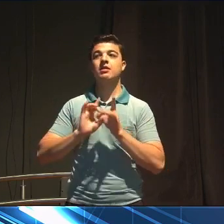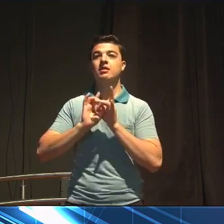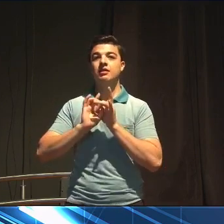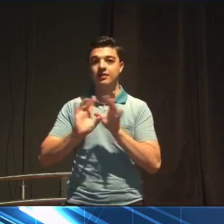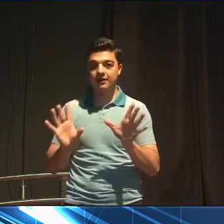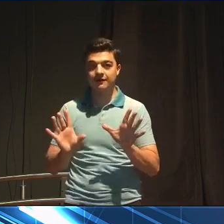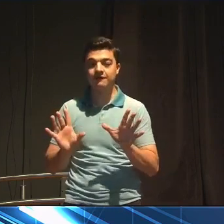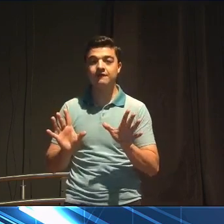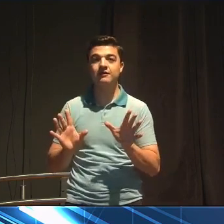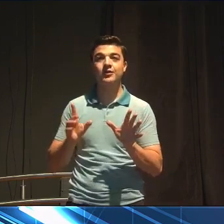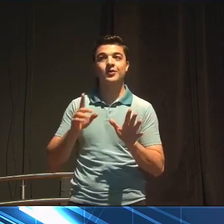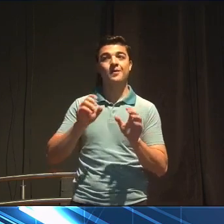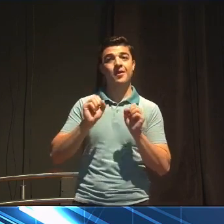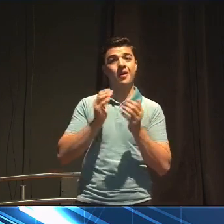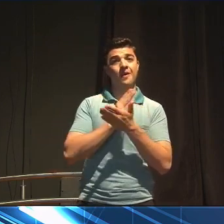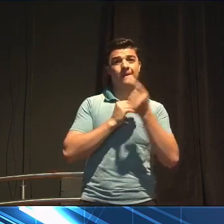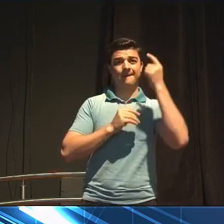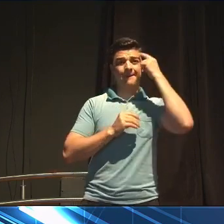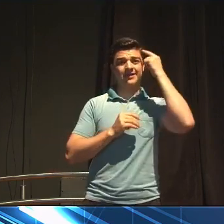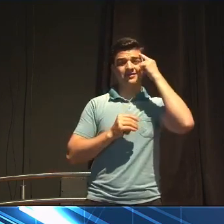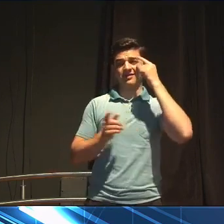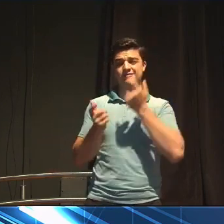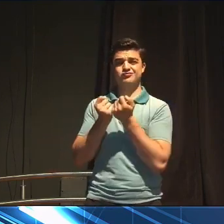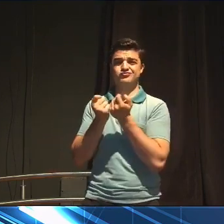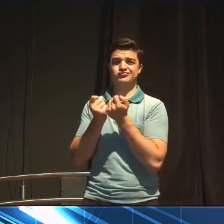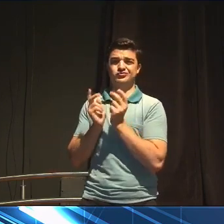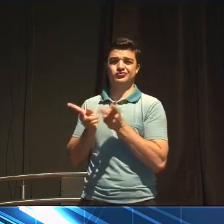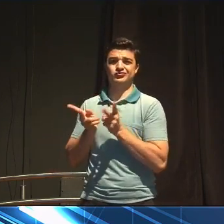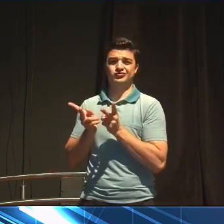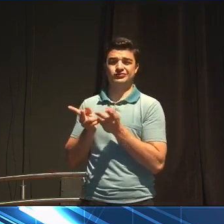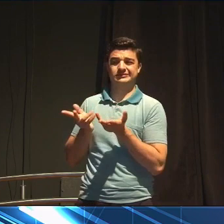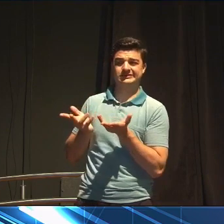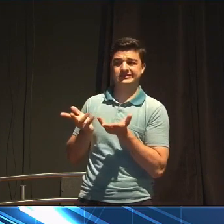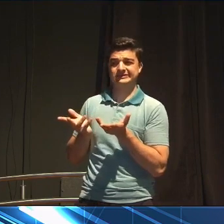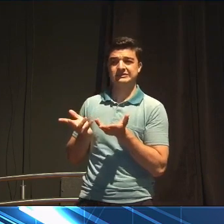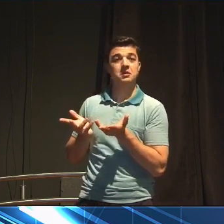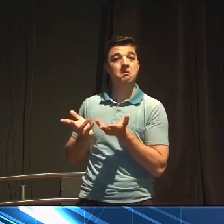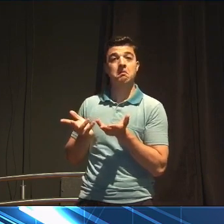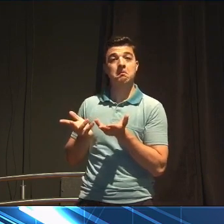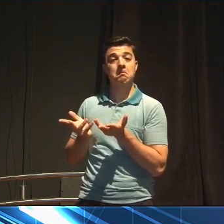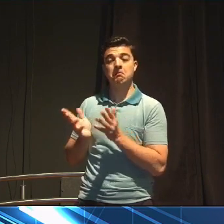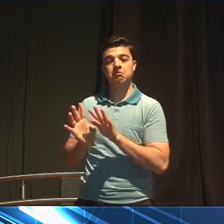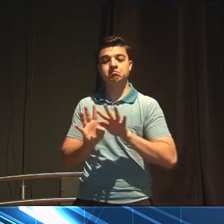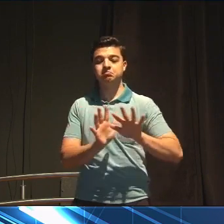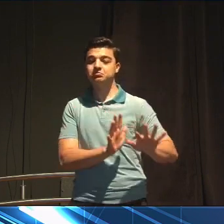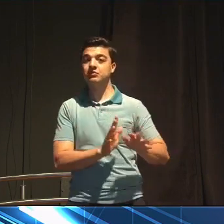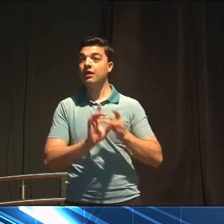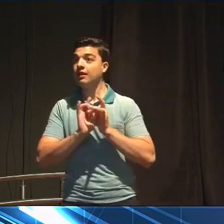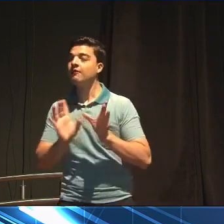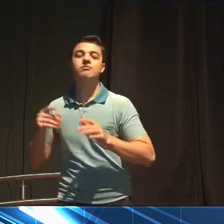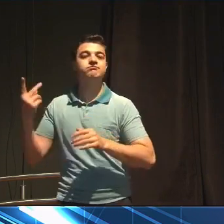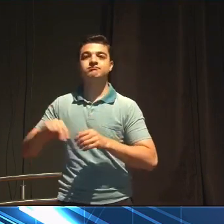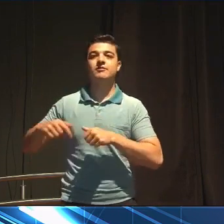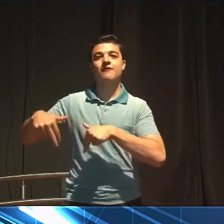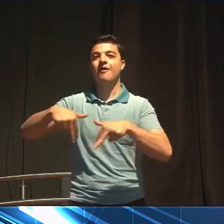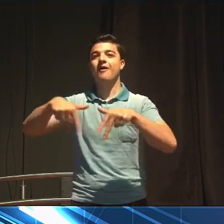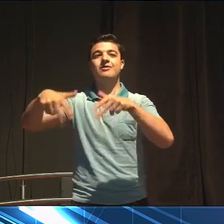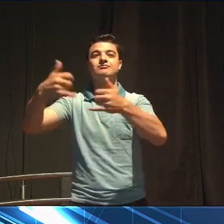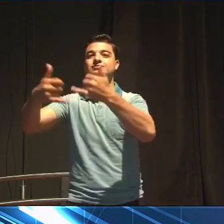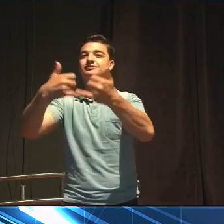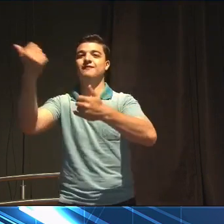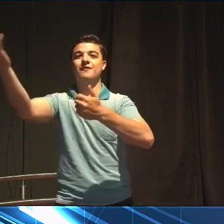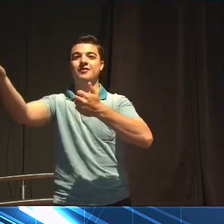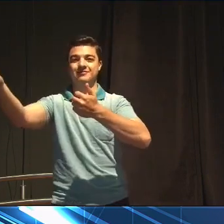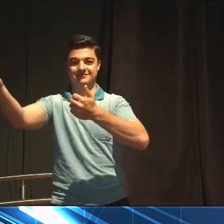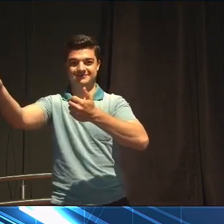se divertir no videogame?". Não, eles são crianças, eles voltaram a fazer tudo que eles já faziam antes, só que agora, quando chega em